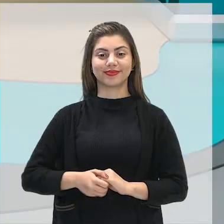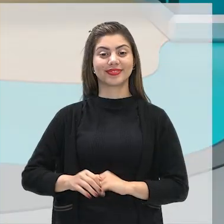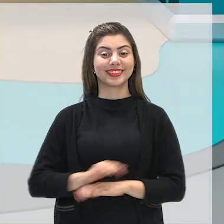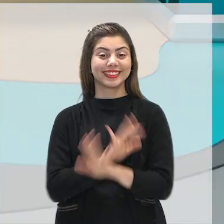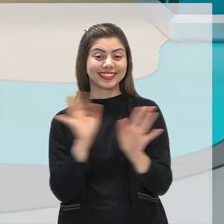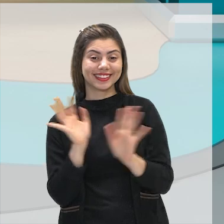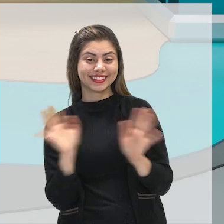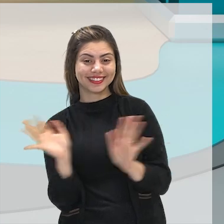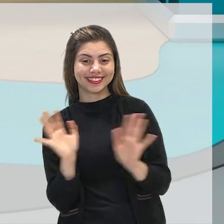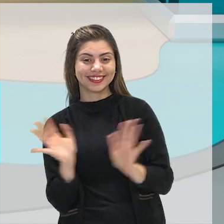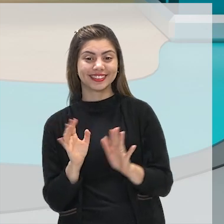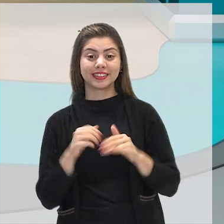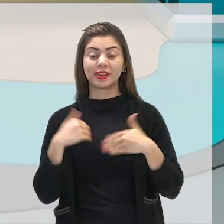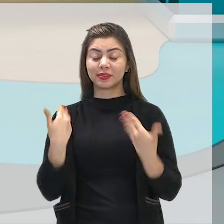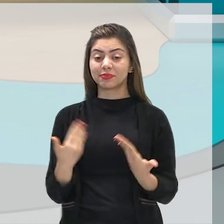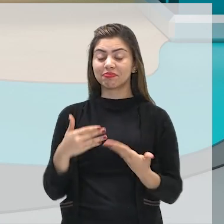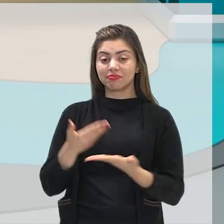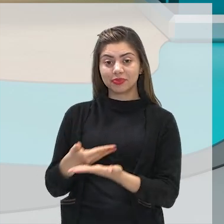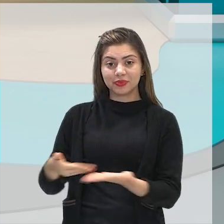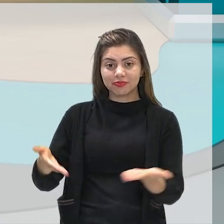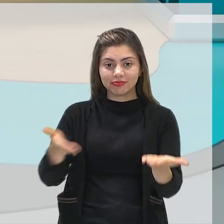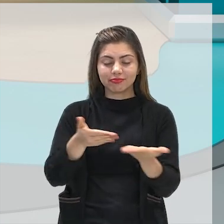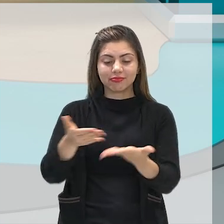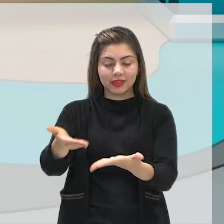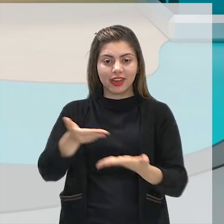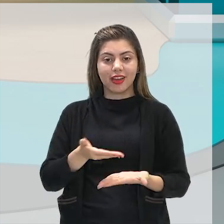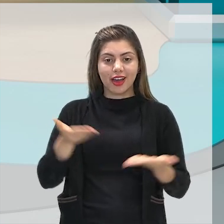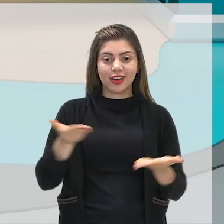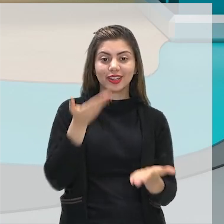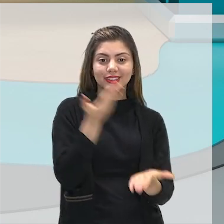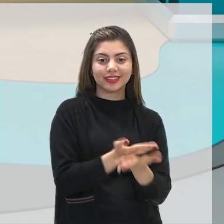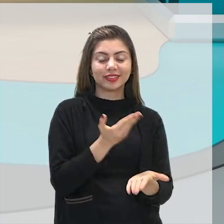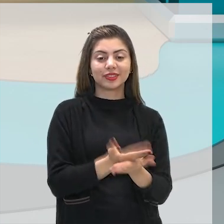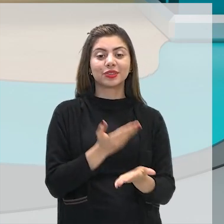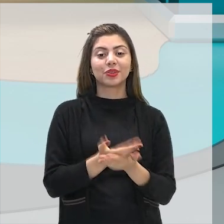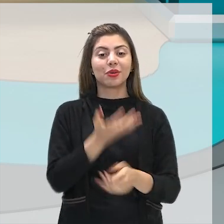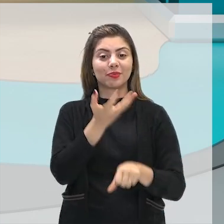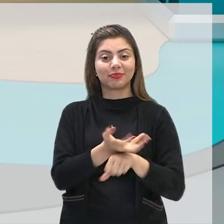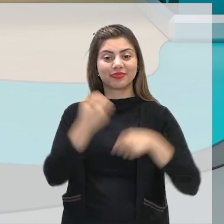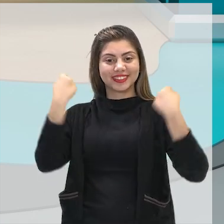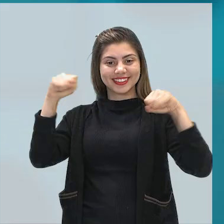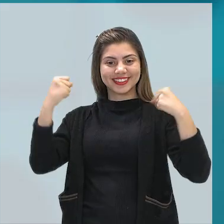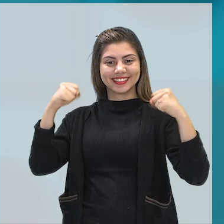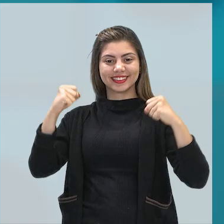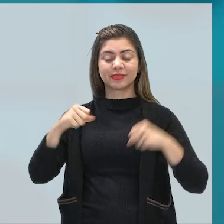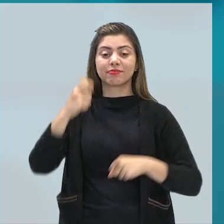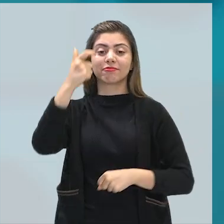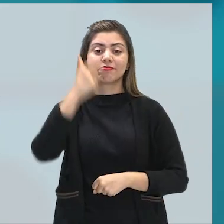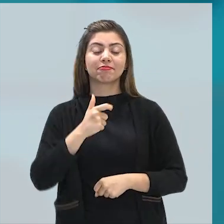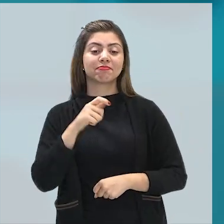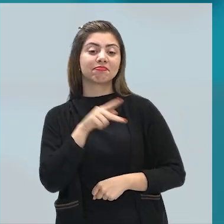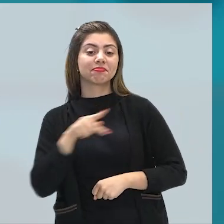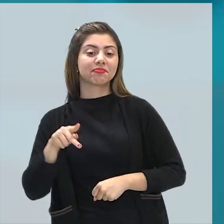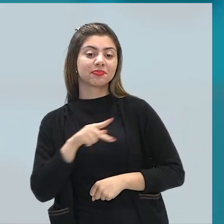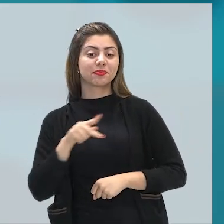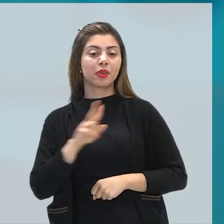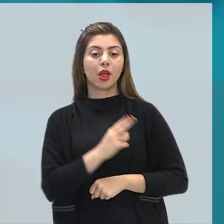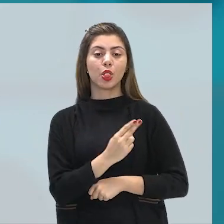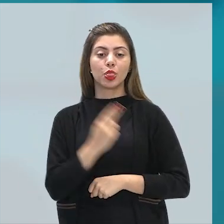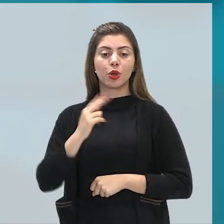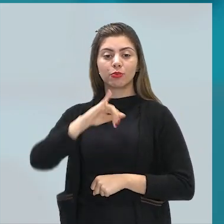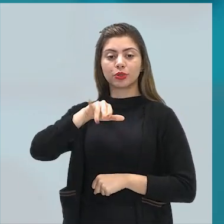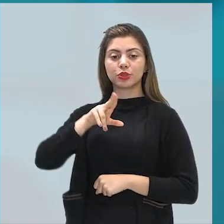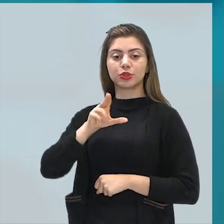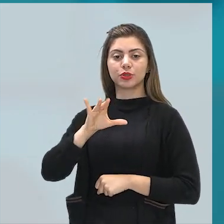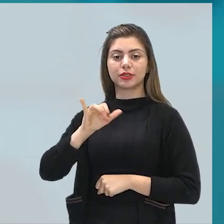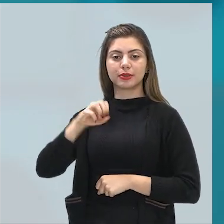Oi, gente! Sejam bem-vindos à nossa aula do componente de Educação Física. Eu sou a professora Jucimara